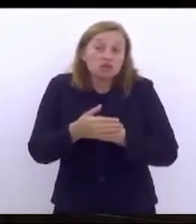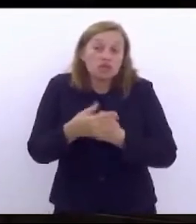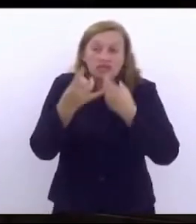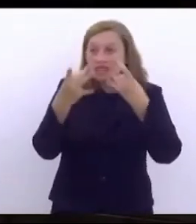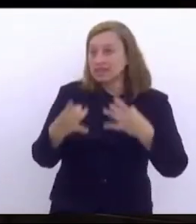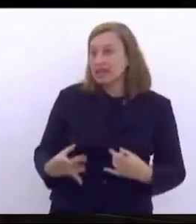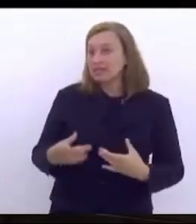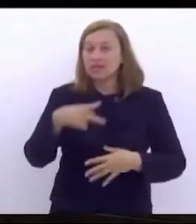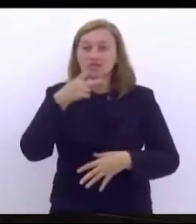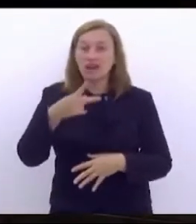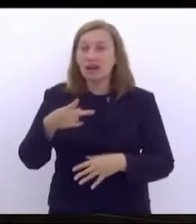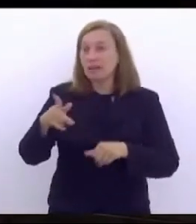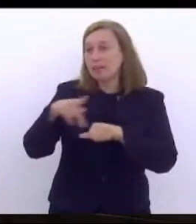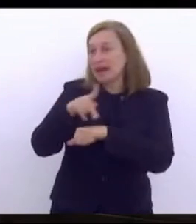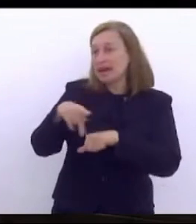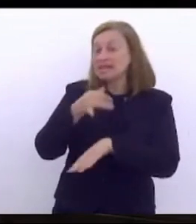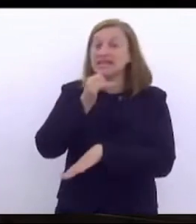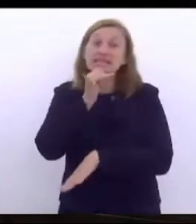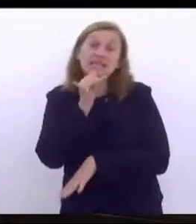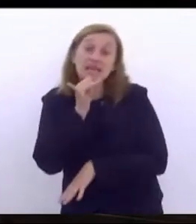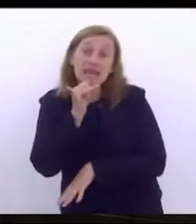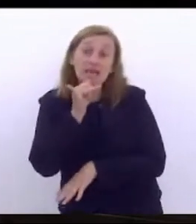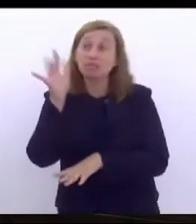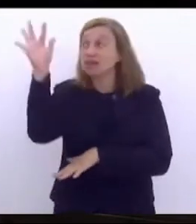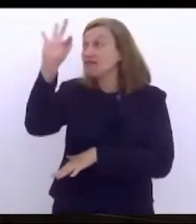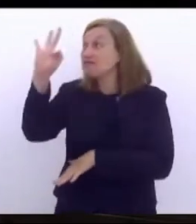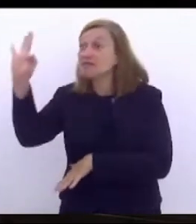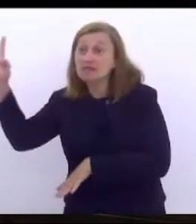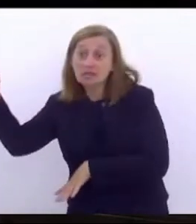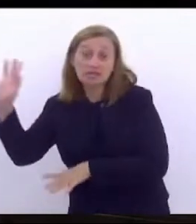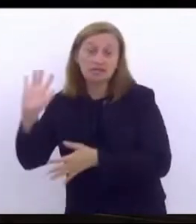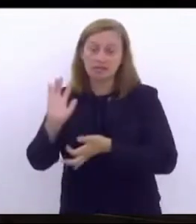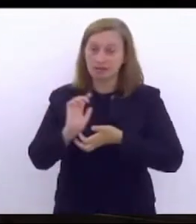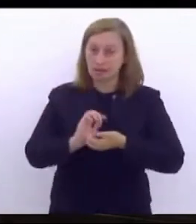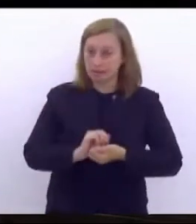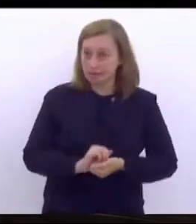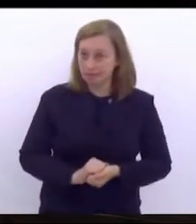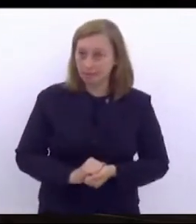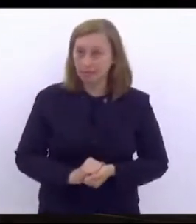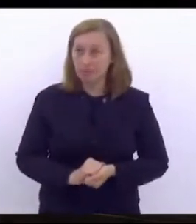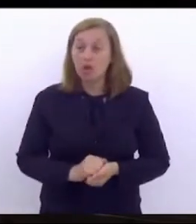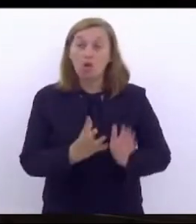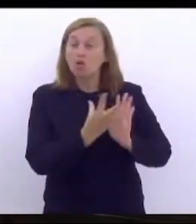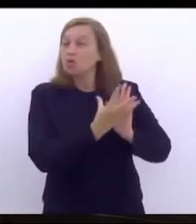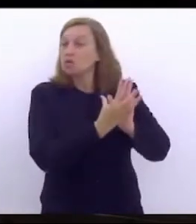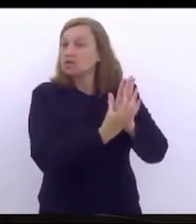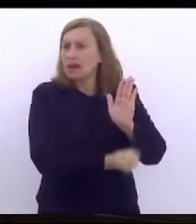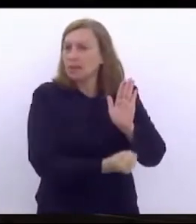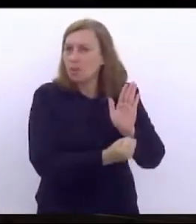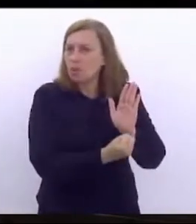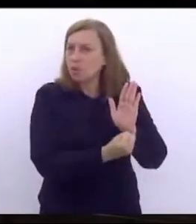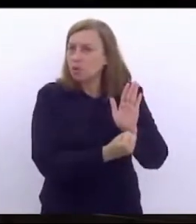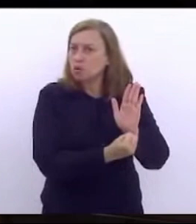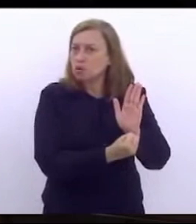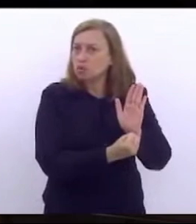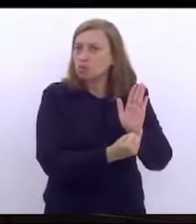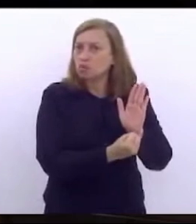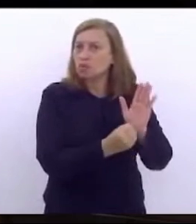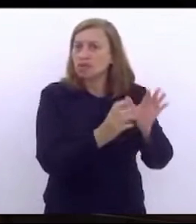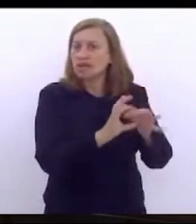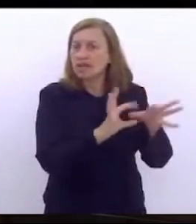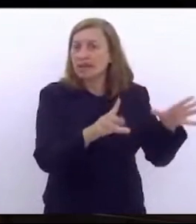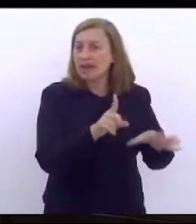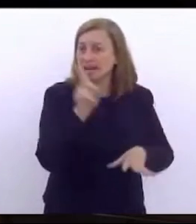eles citam um país, eles falam, por exemplo, na França, os abortos, quando foi legalizado,